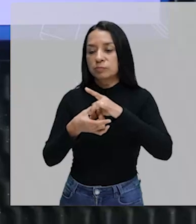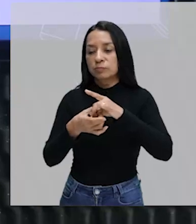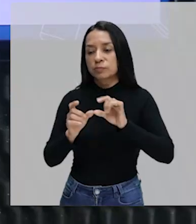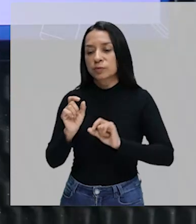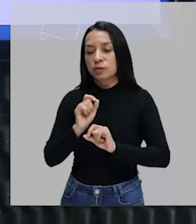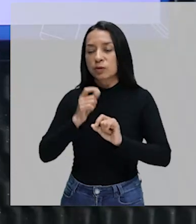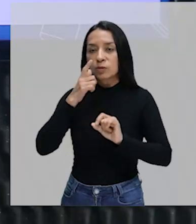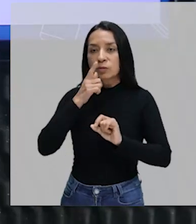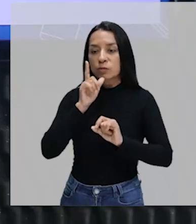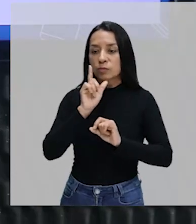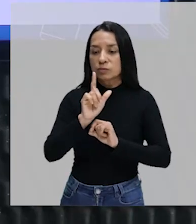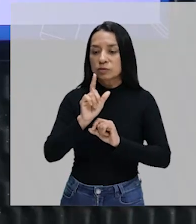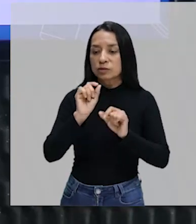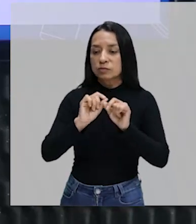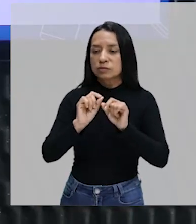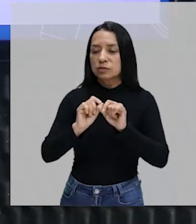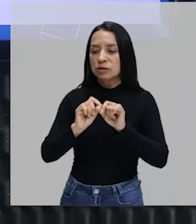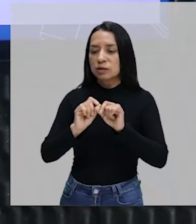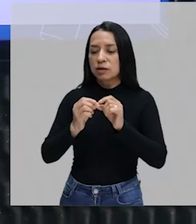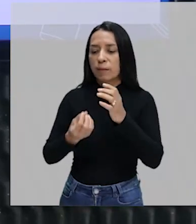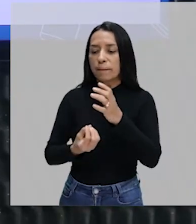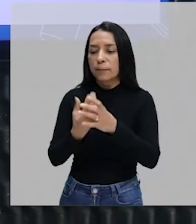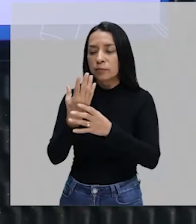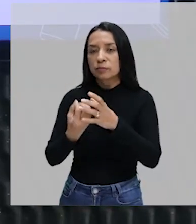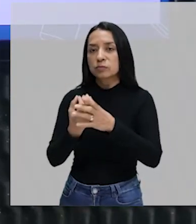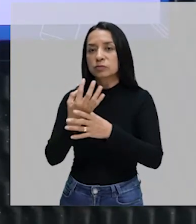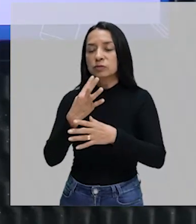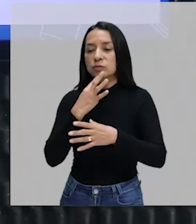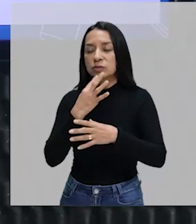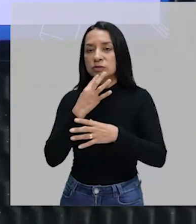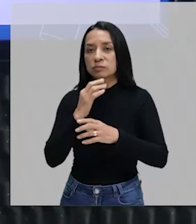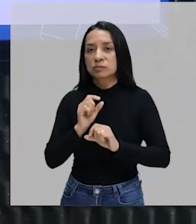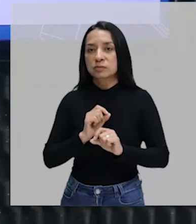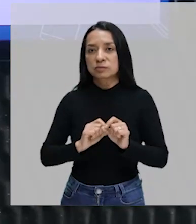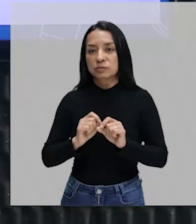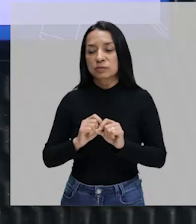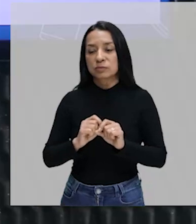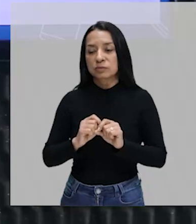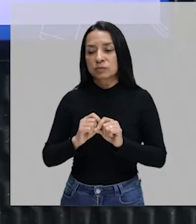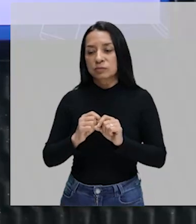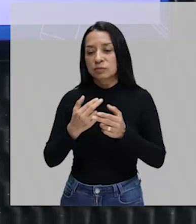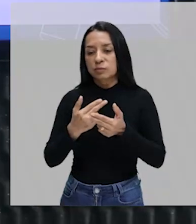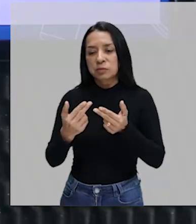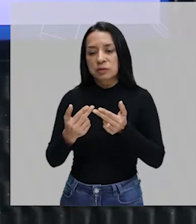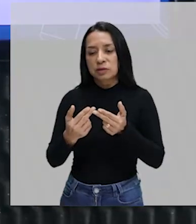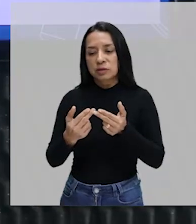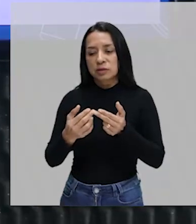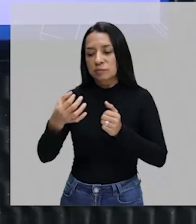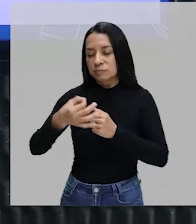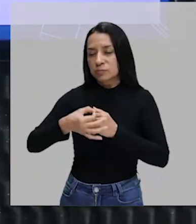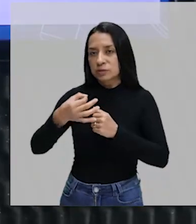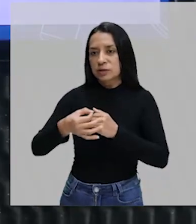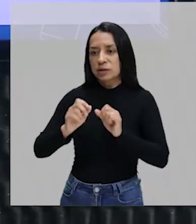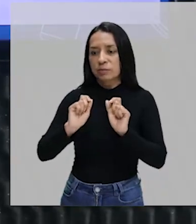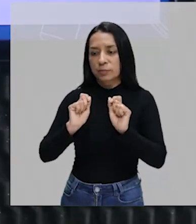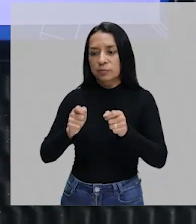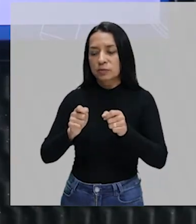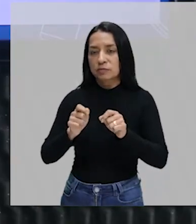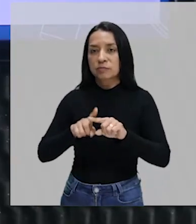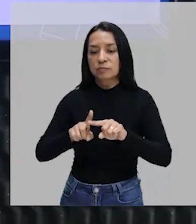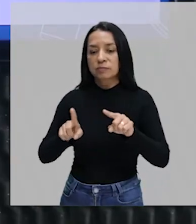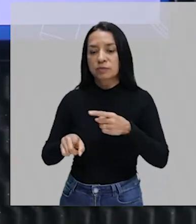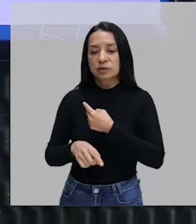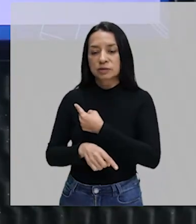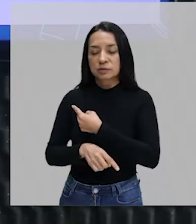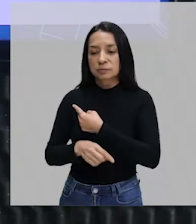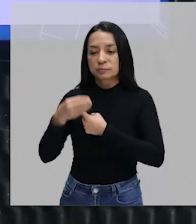vão conseguir produzir o conhecimento. E esta produção do conhecimento, ela se dá, obviamente, da maneira mais adequada possível. Mas, no caso